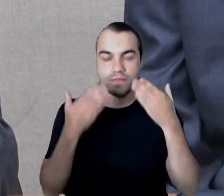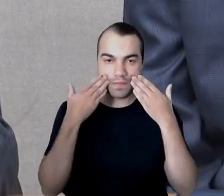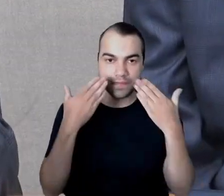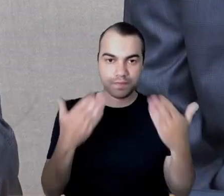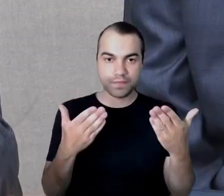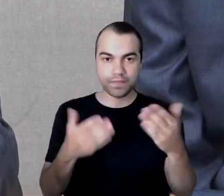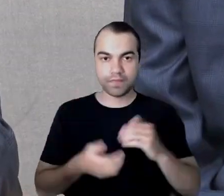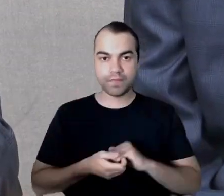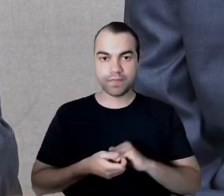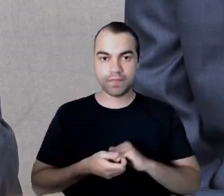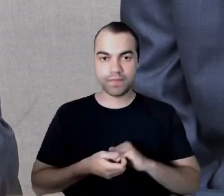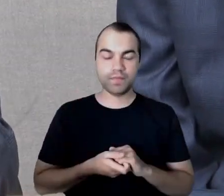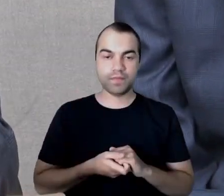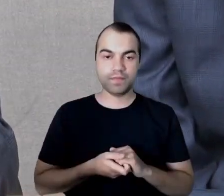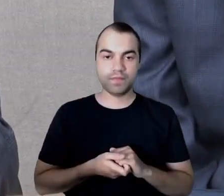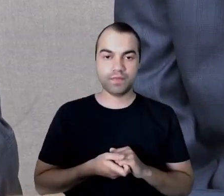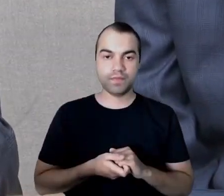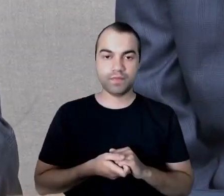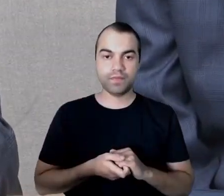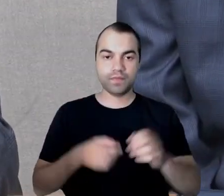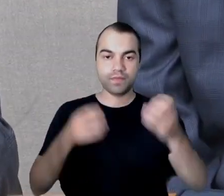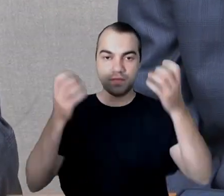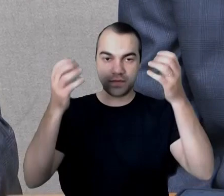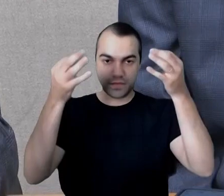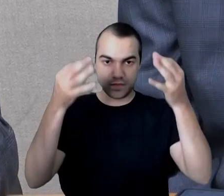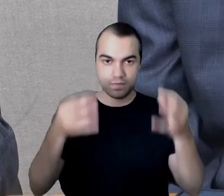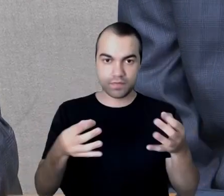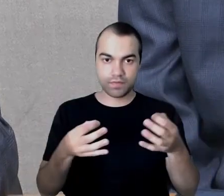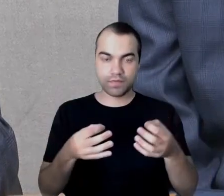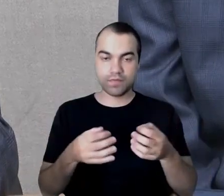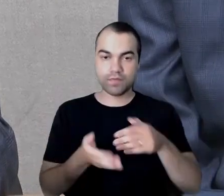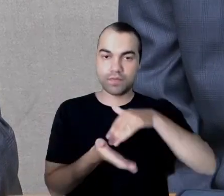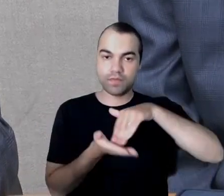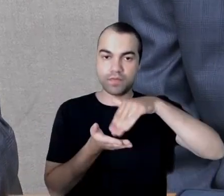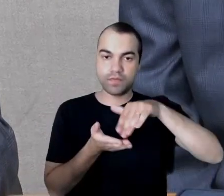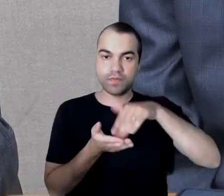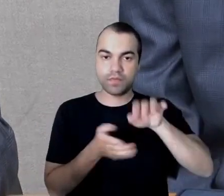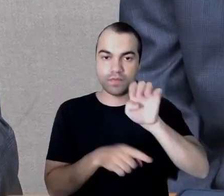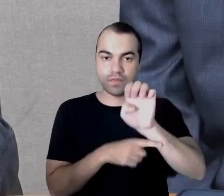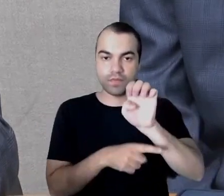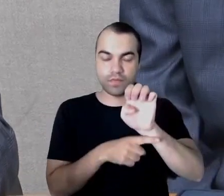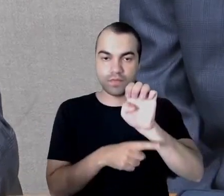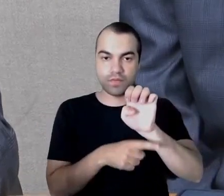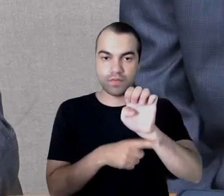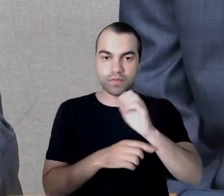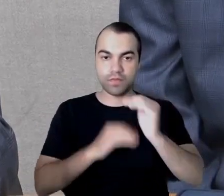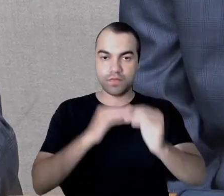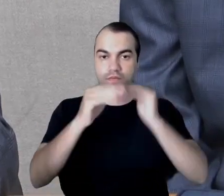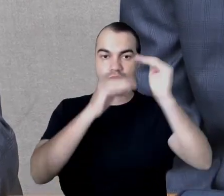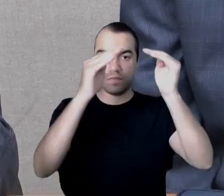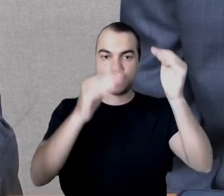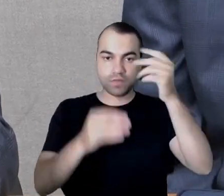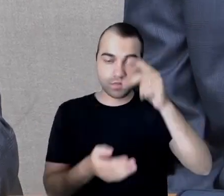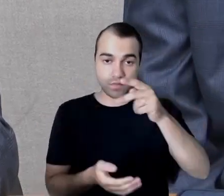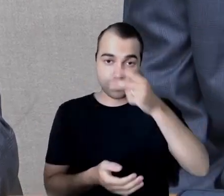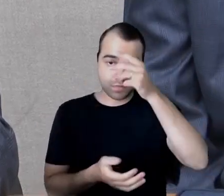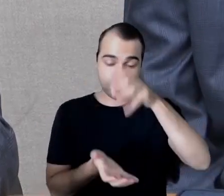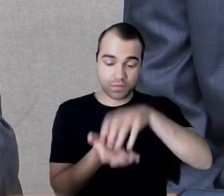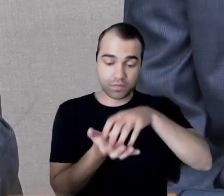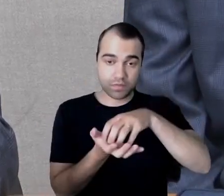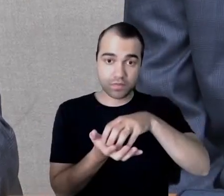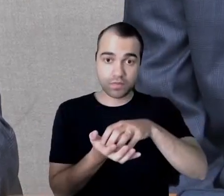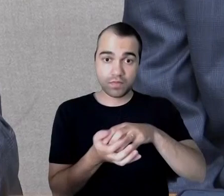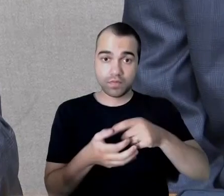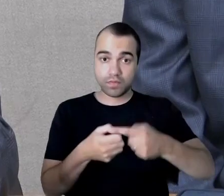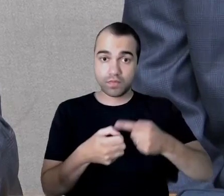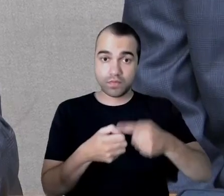na exposição de motivos o senhor secretário de estado de desenvolvimento urbano e habitação ressalta que os becos foram